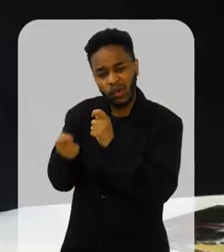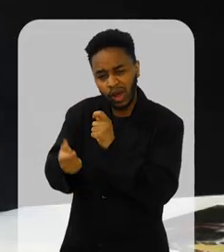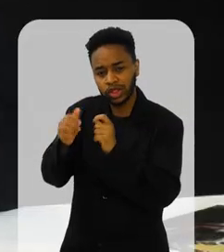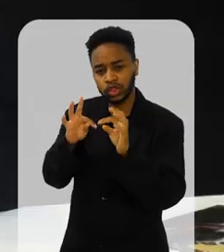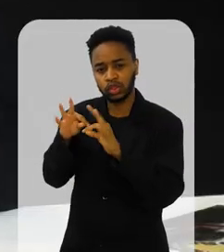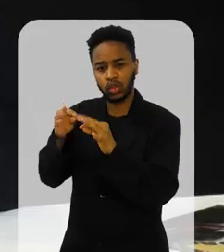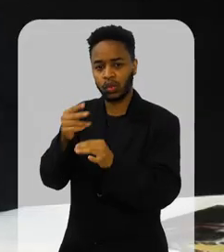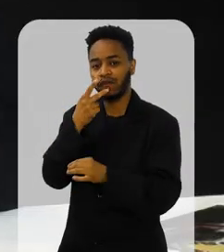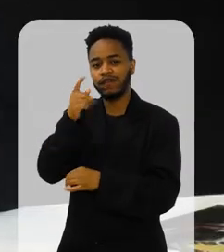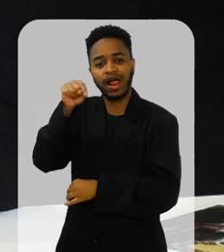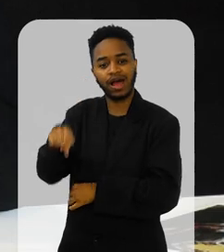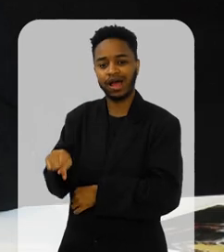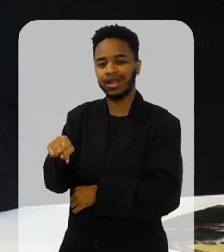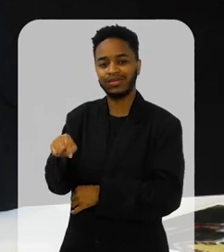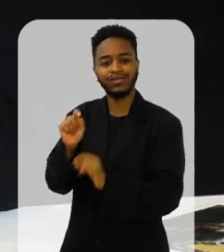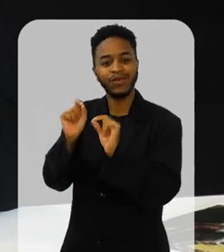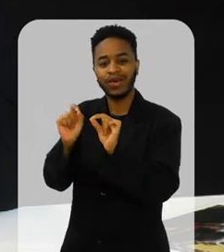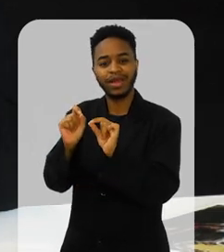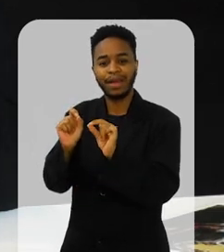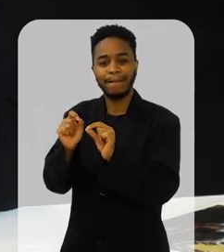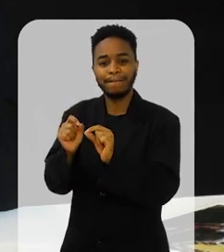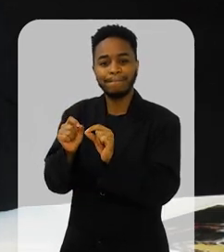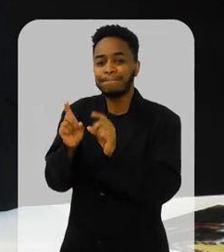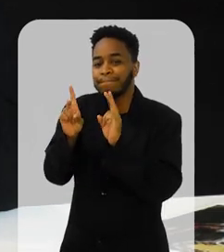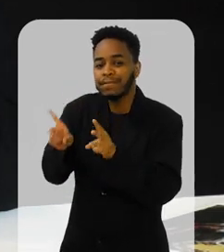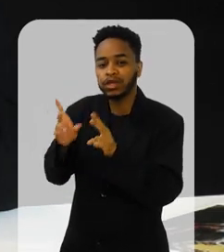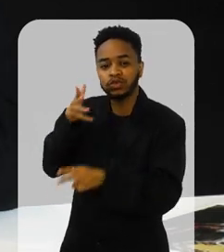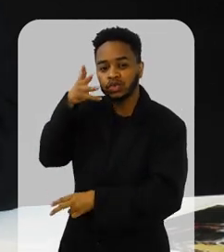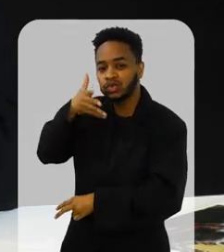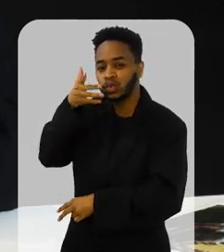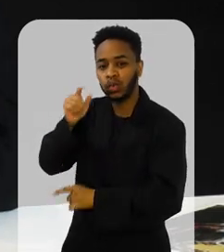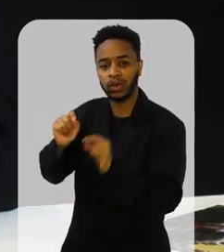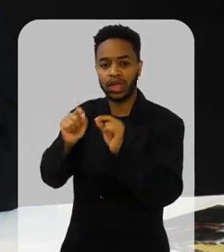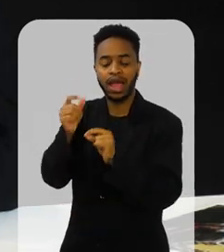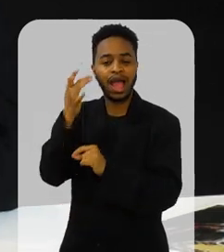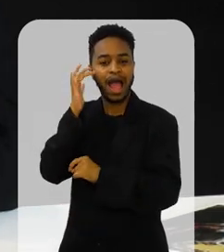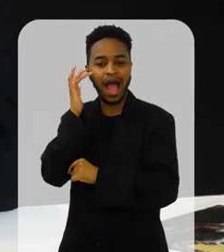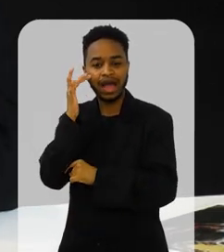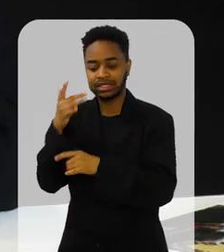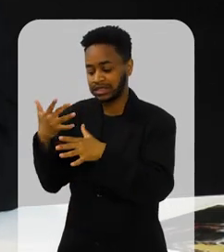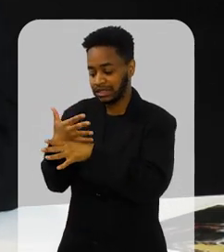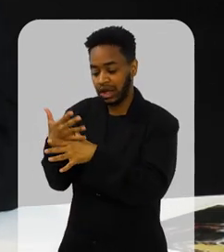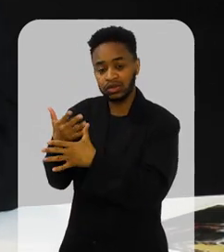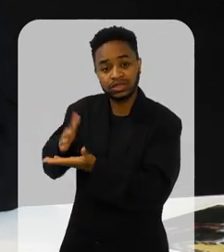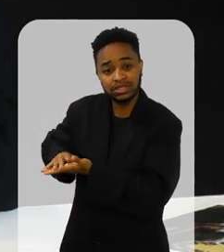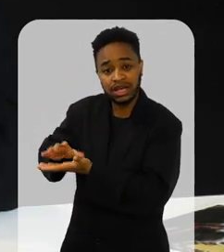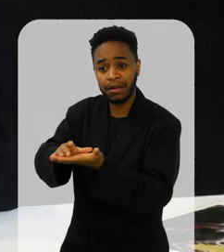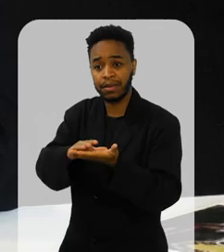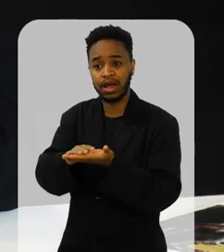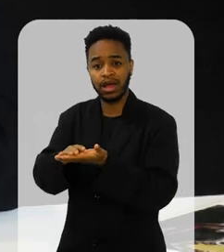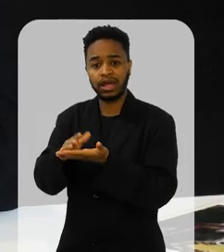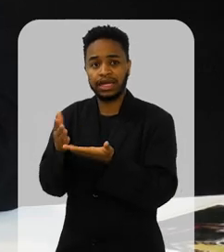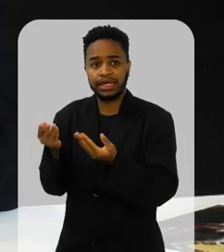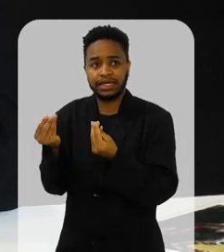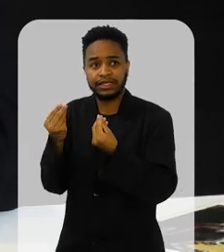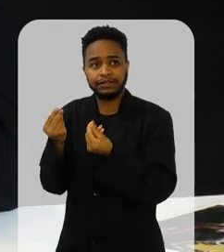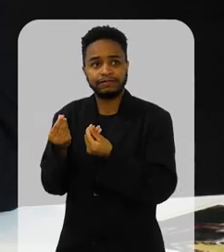aqui pela TV Leste, vêm com esse discurso de achar que o espaço da cidade do samba, ele é um espaço